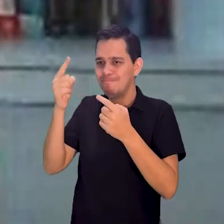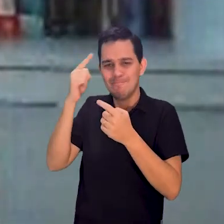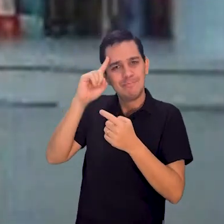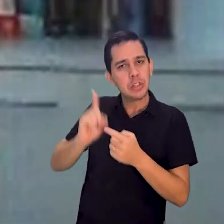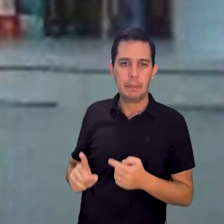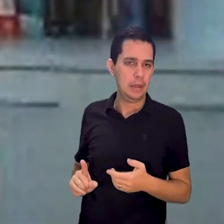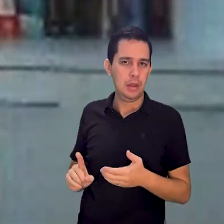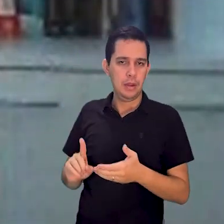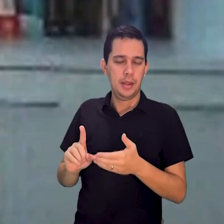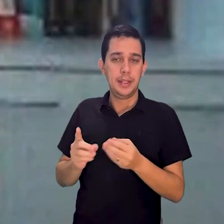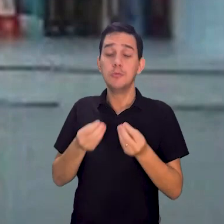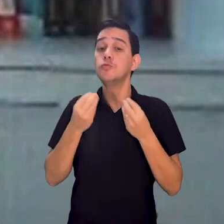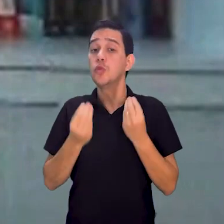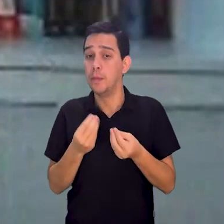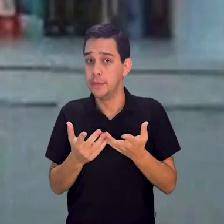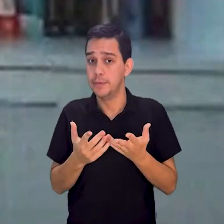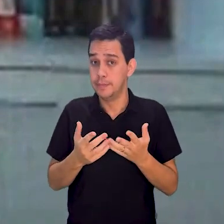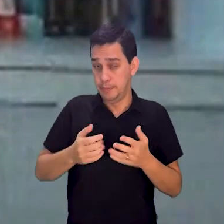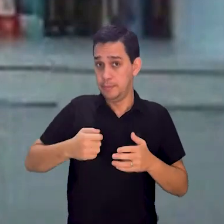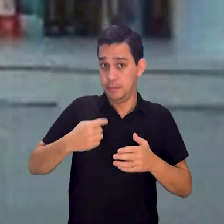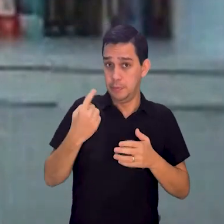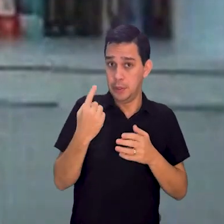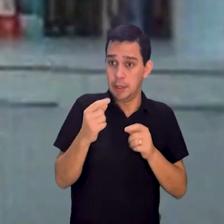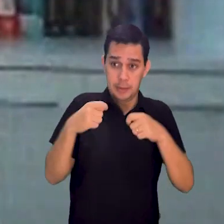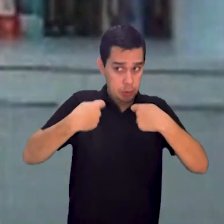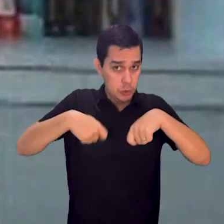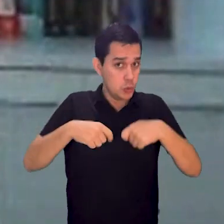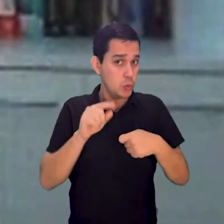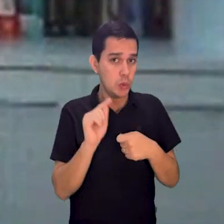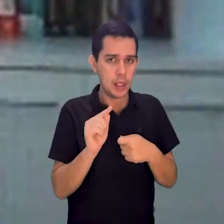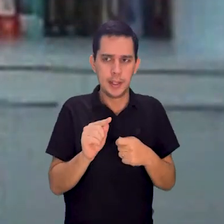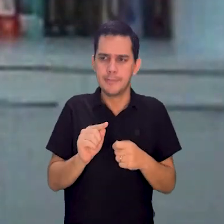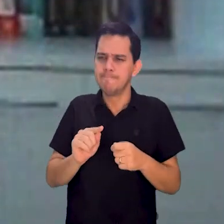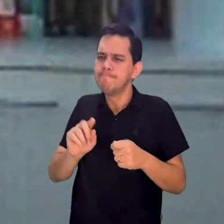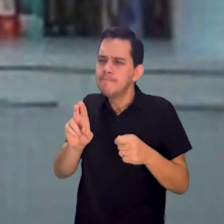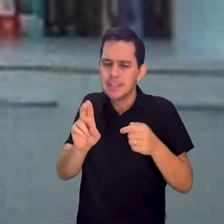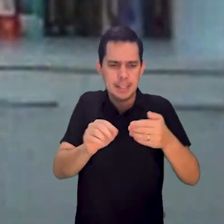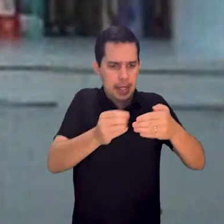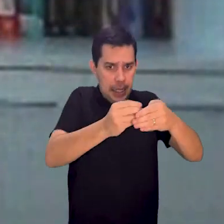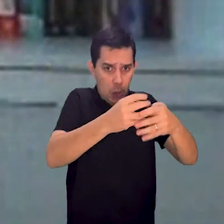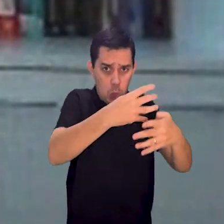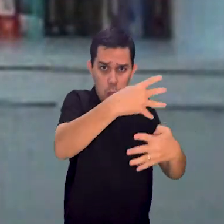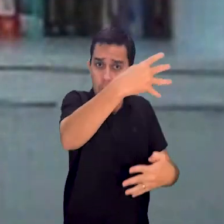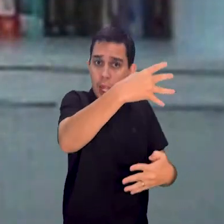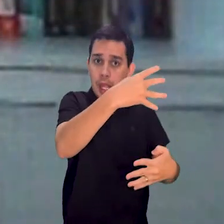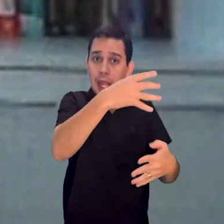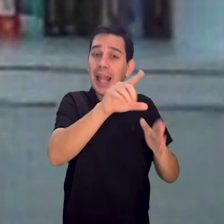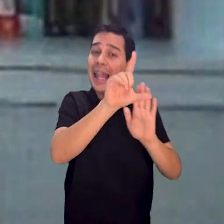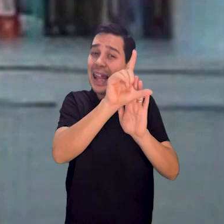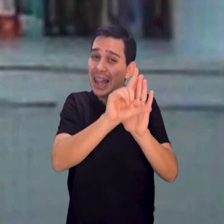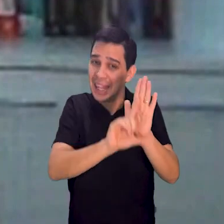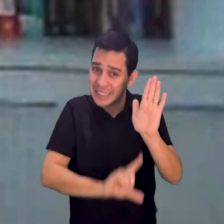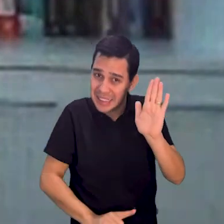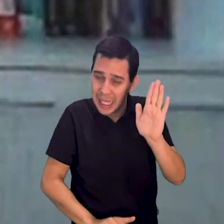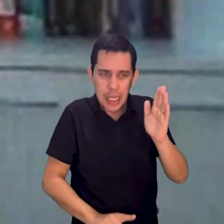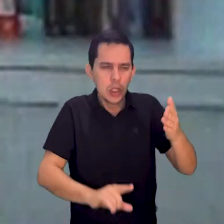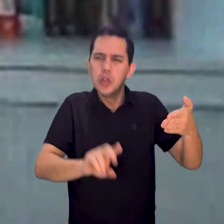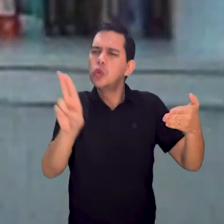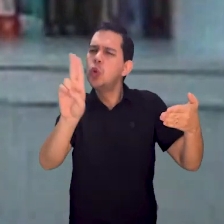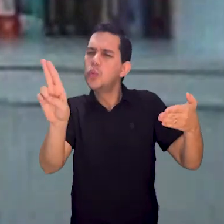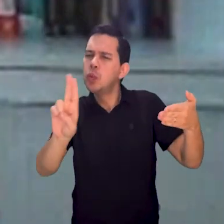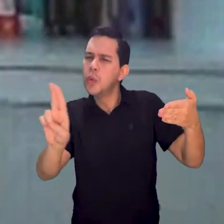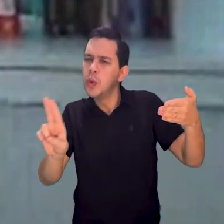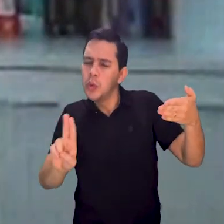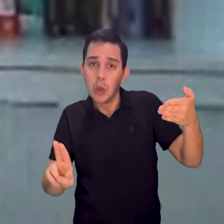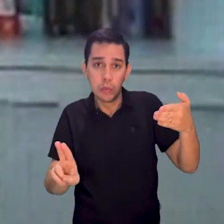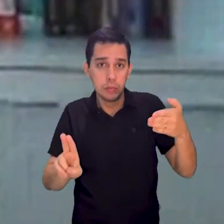na clínica, é uma relação muito complicada. Então, o primeiro momento foi feito uma listagem. Nós fizemos um levantamento